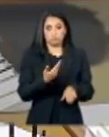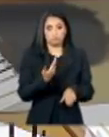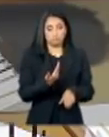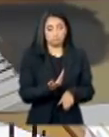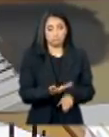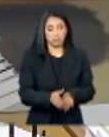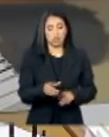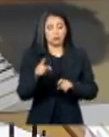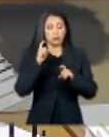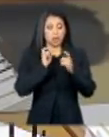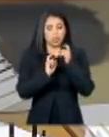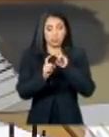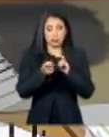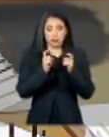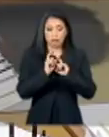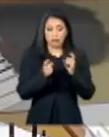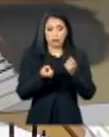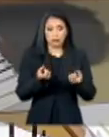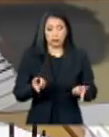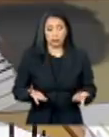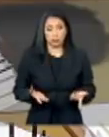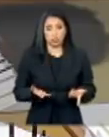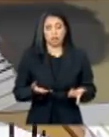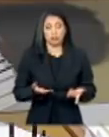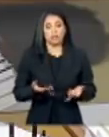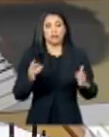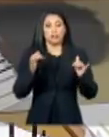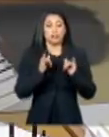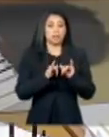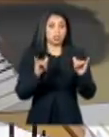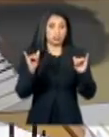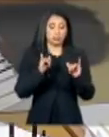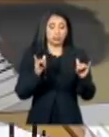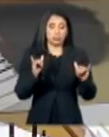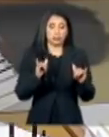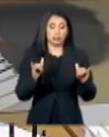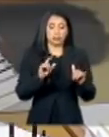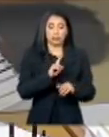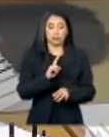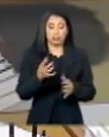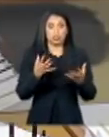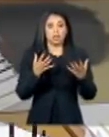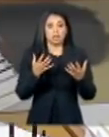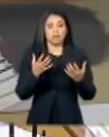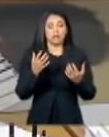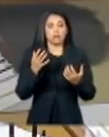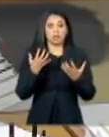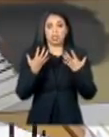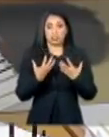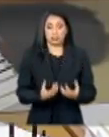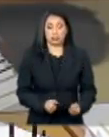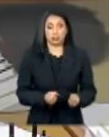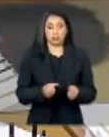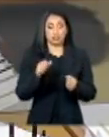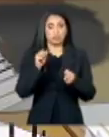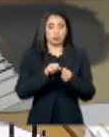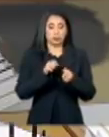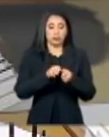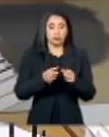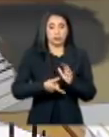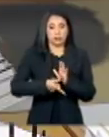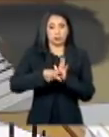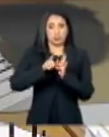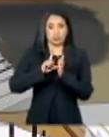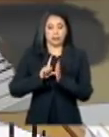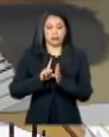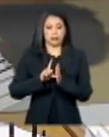administrativo e declarará insubsistente o ato que praticaram anteriormente ou seja